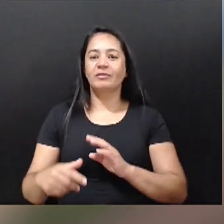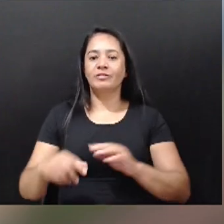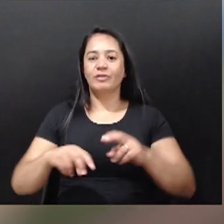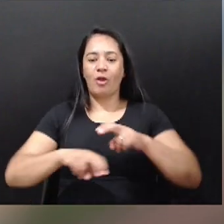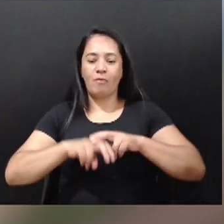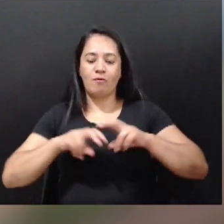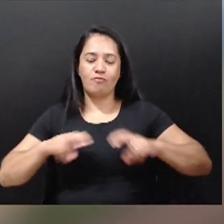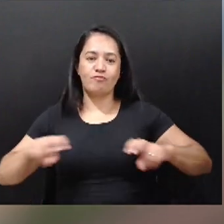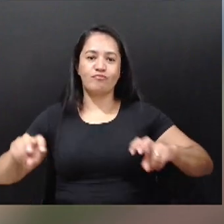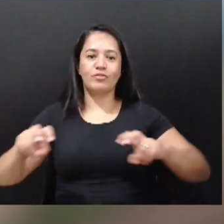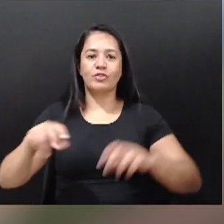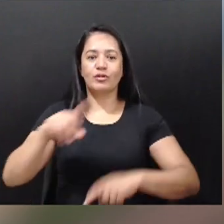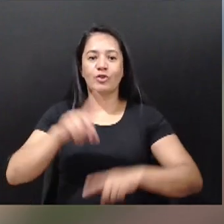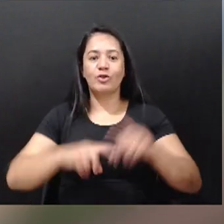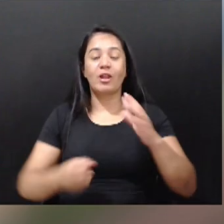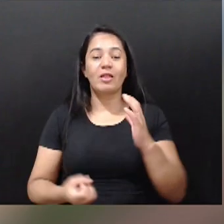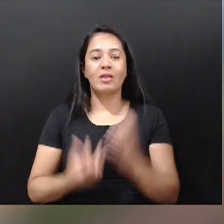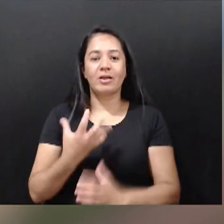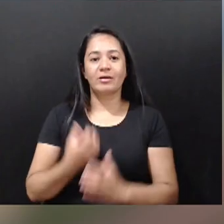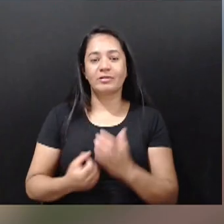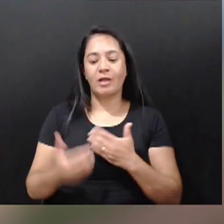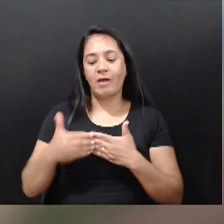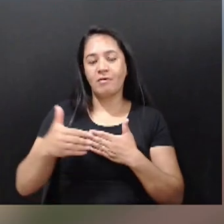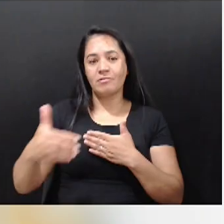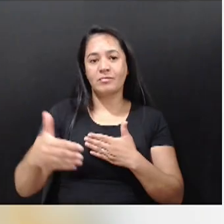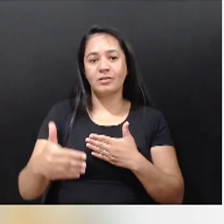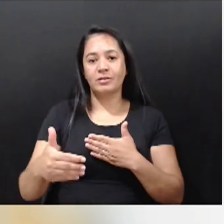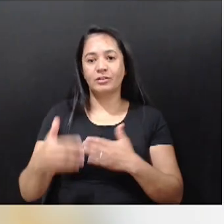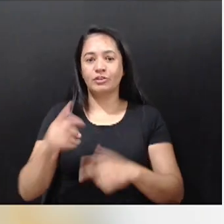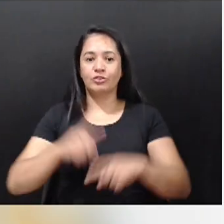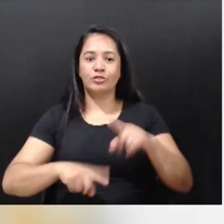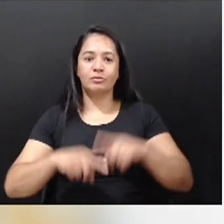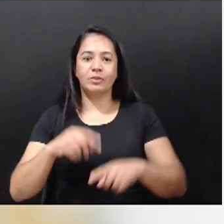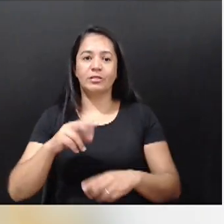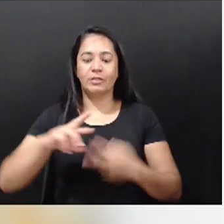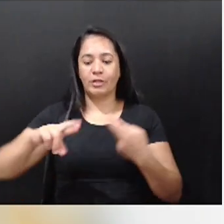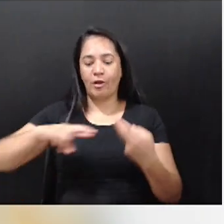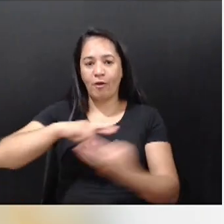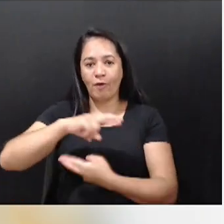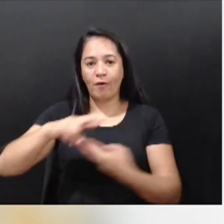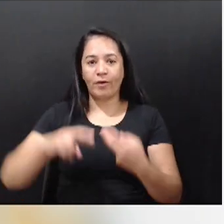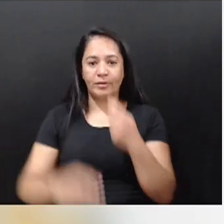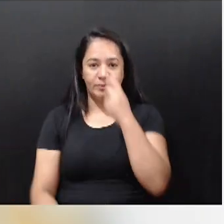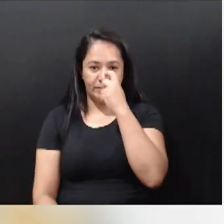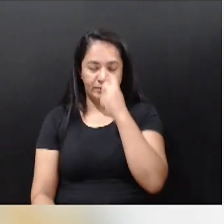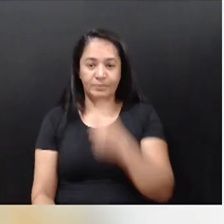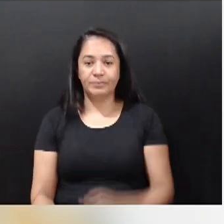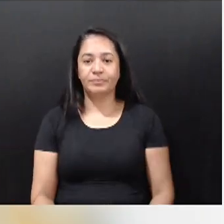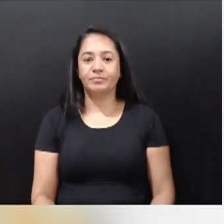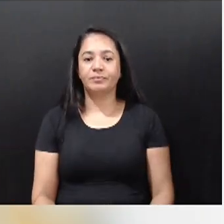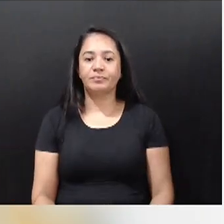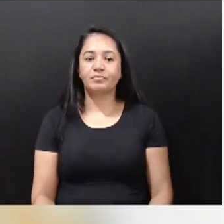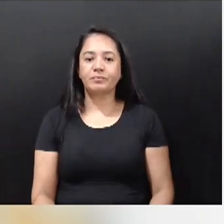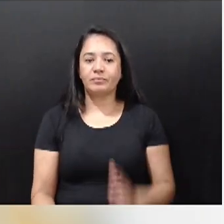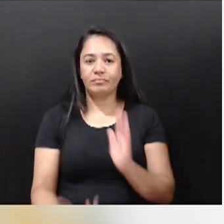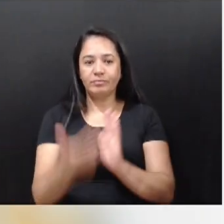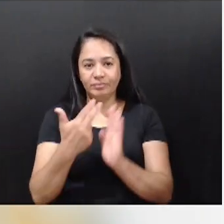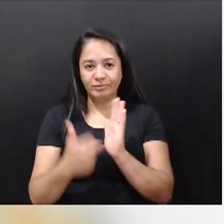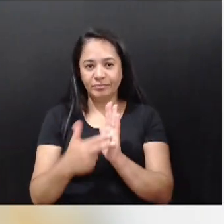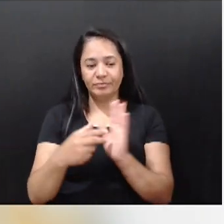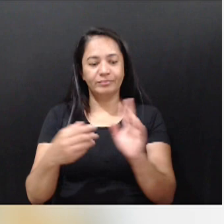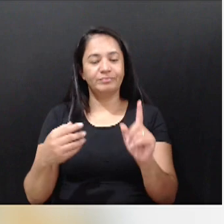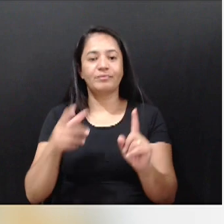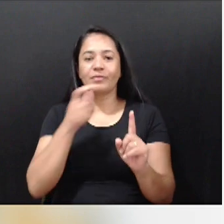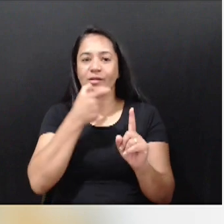utensílios criados a partir de materiais reciclados. Sob a curadoria do designer inglês Max Lamb, a